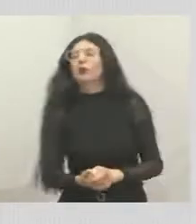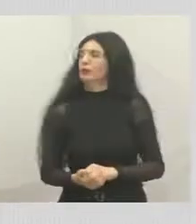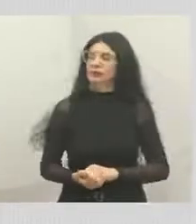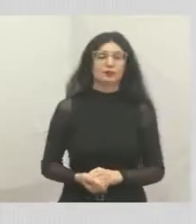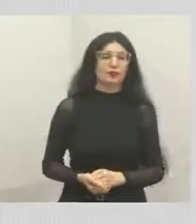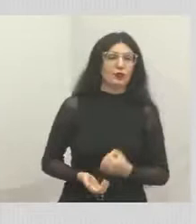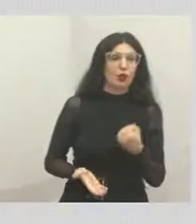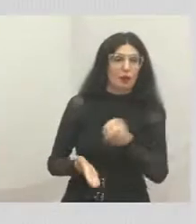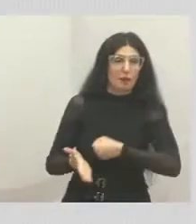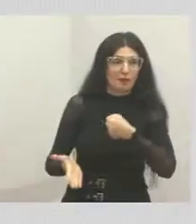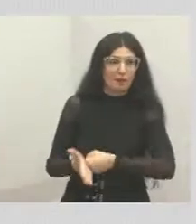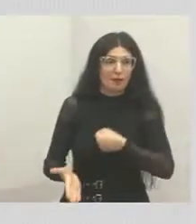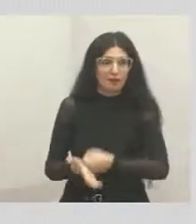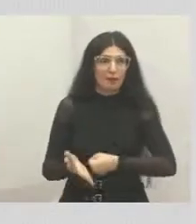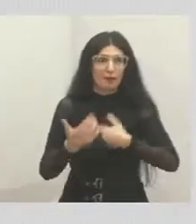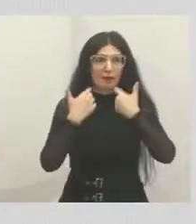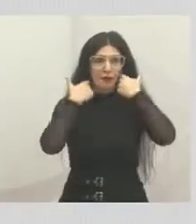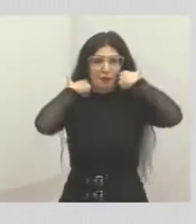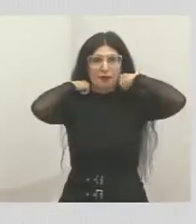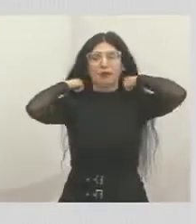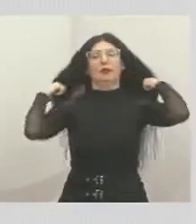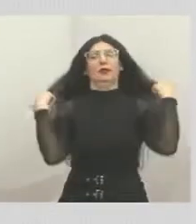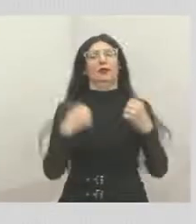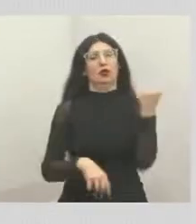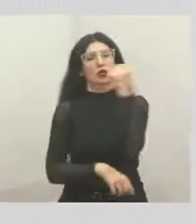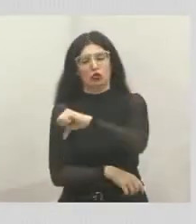estima-se até esse momento a aplicação de